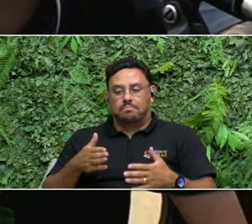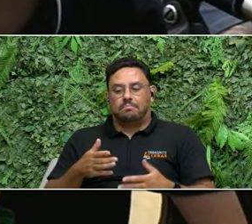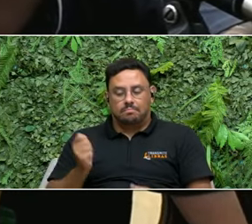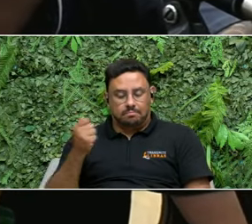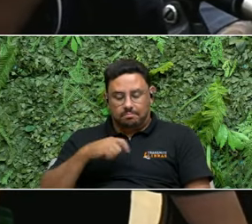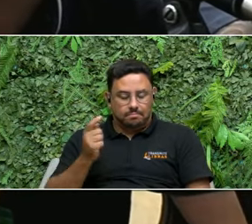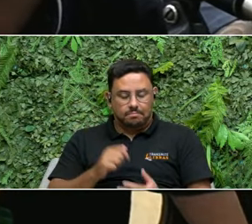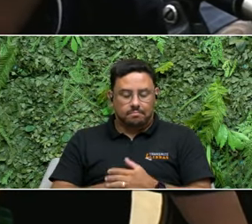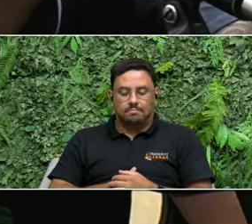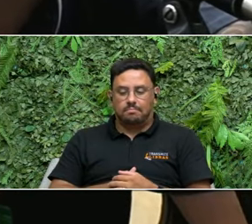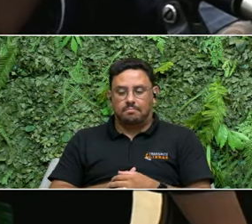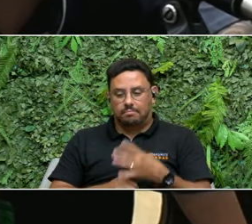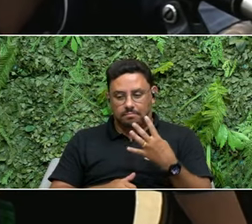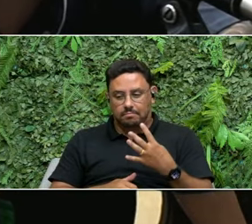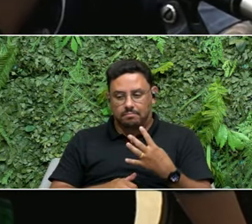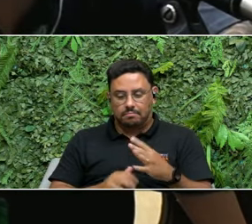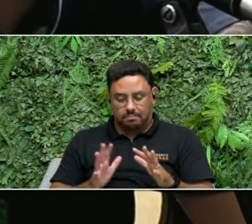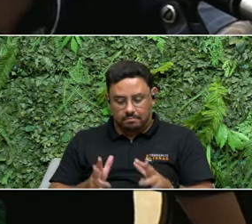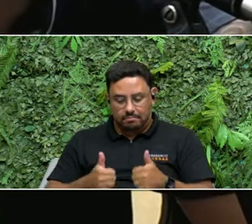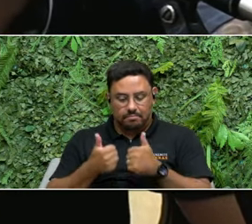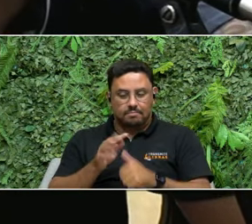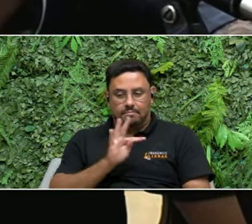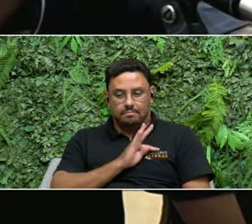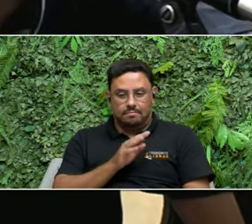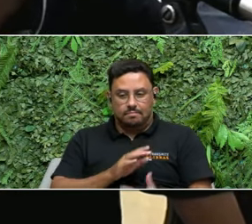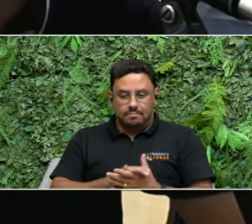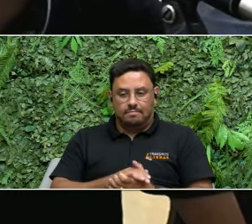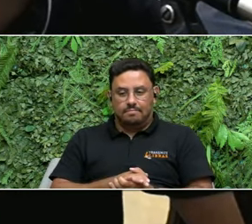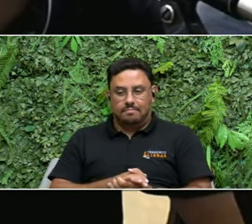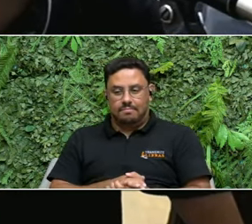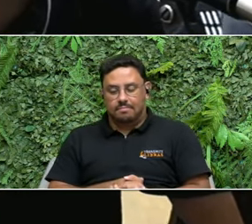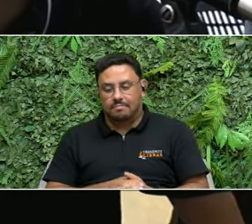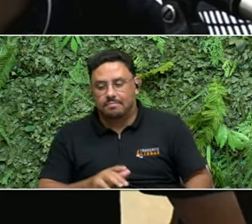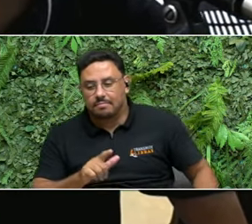dá não tem qualidade técnica